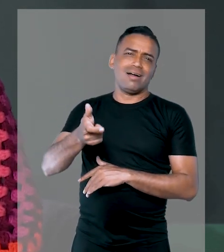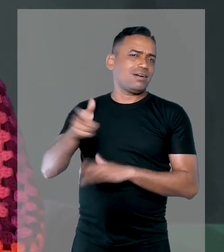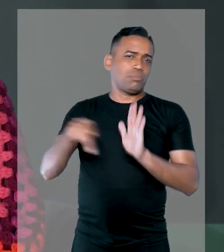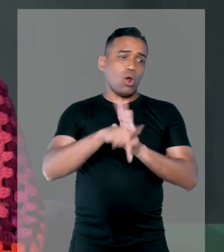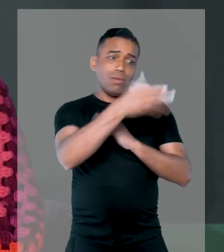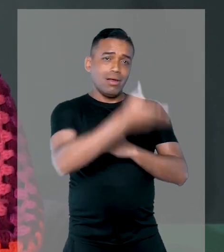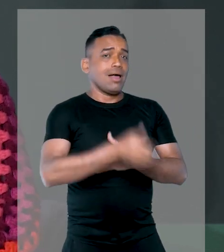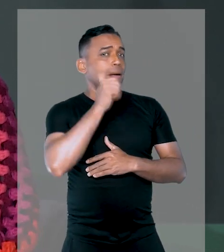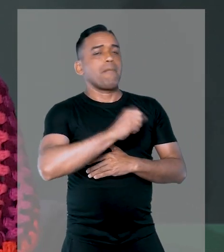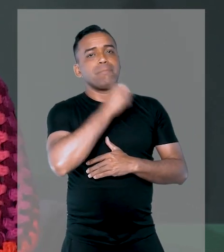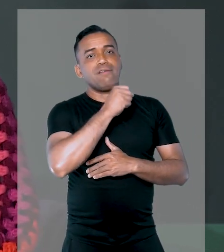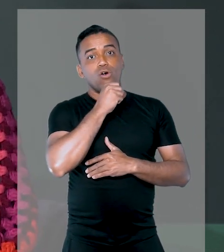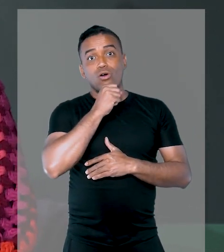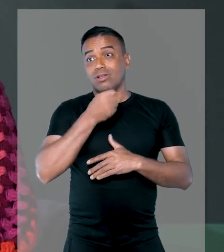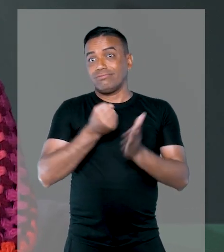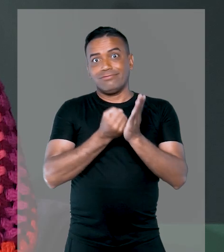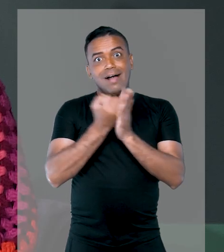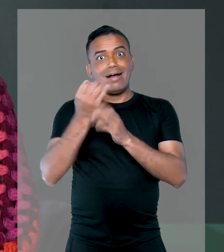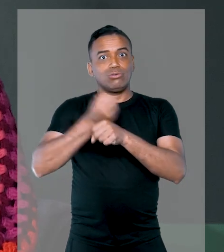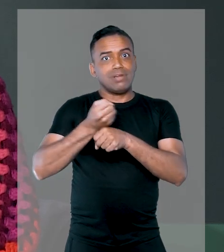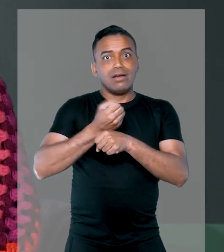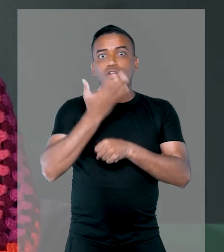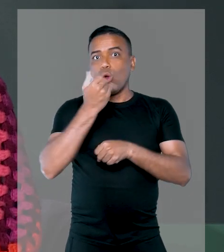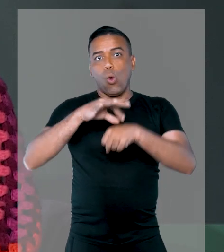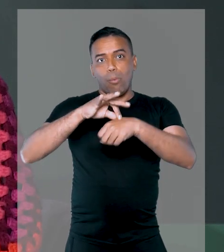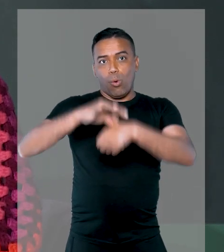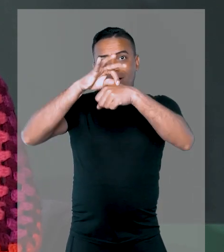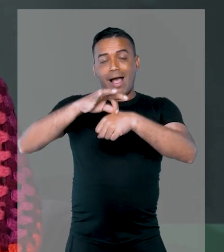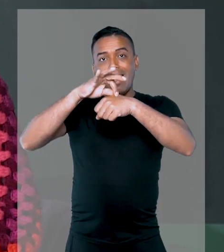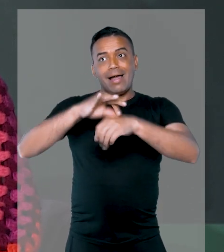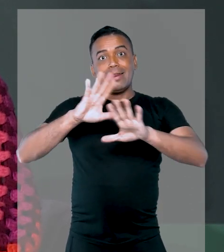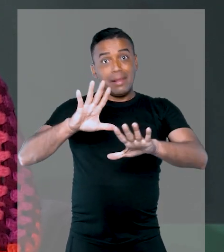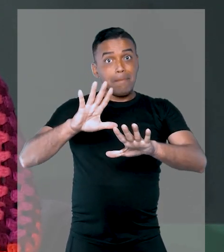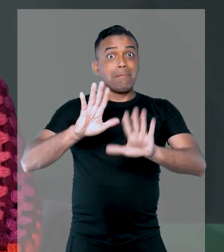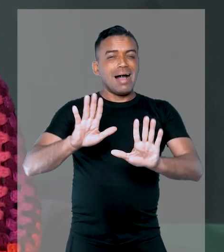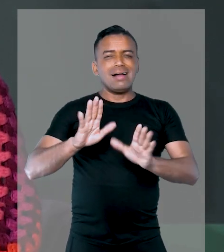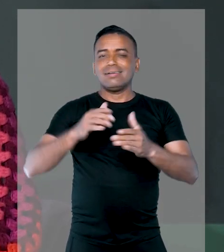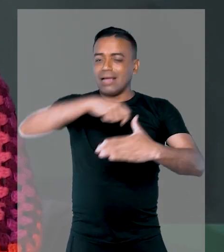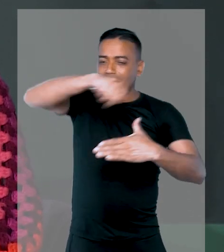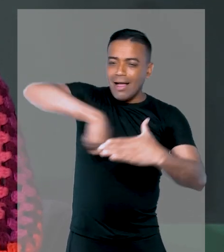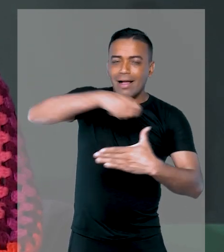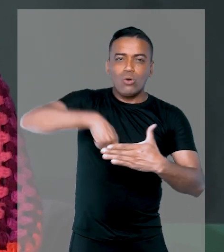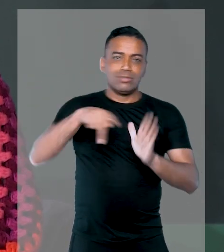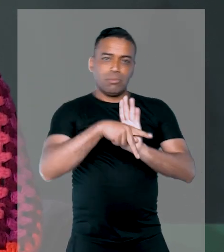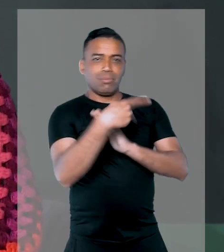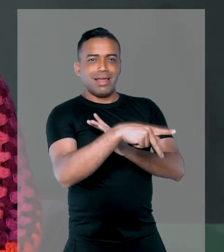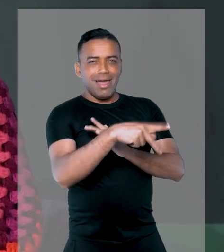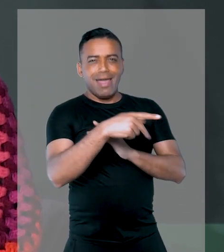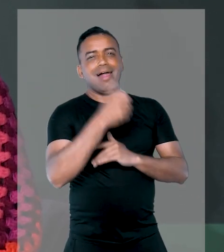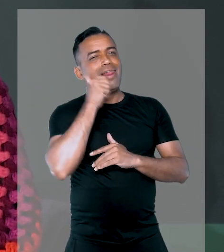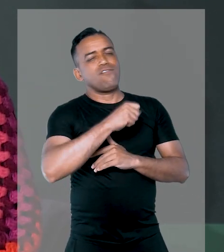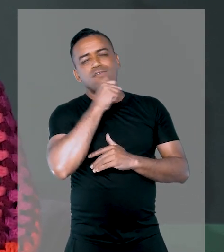porque eu não como carne, faz alguns anos que eu não como carne, mas o sabor da dobradinha da minha avó é